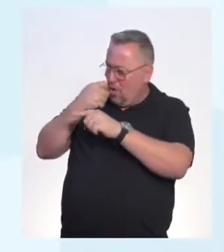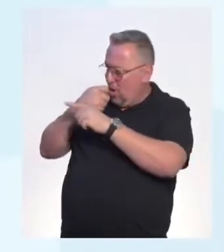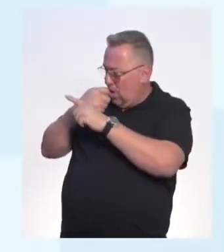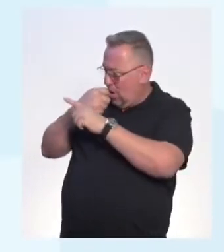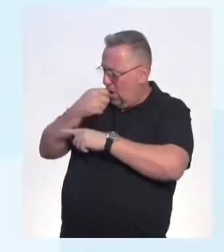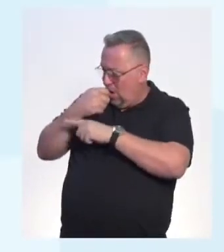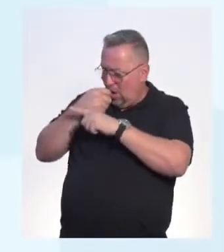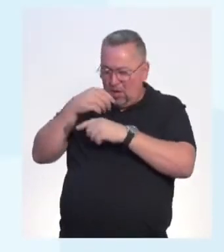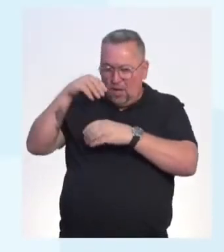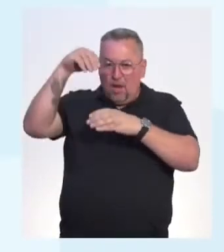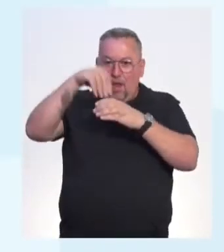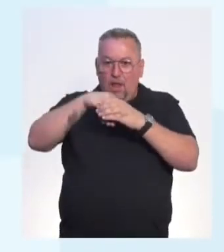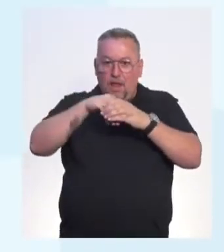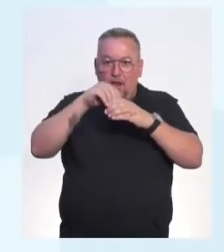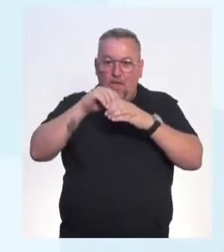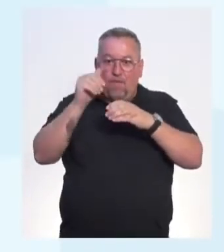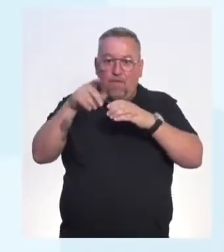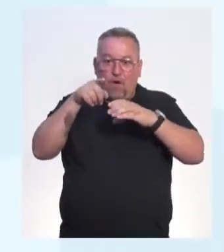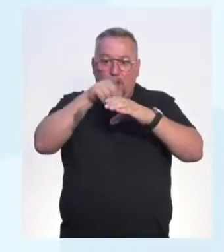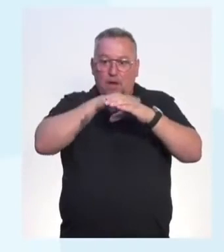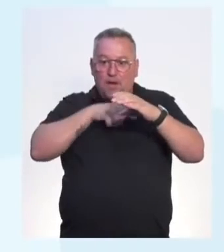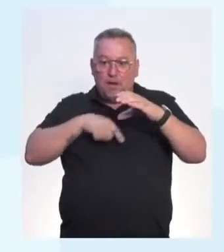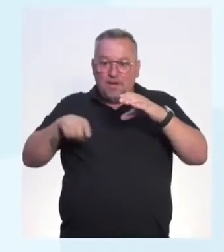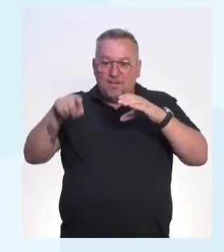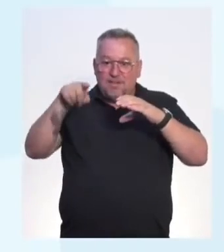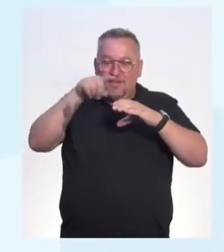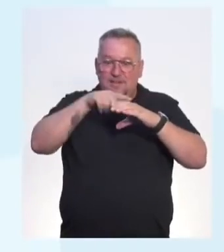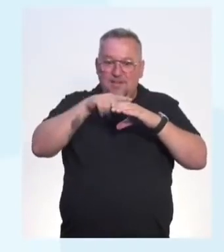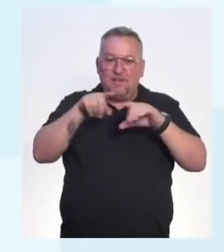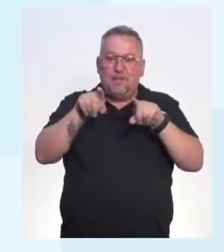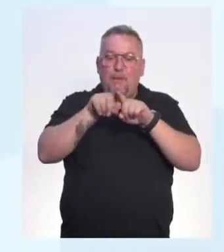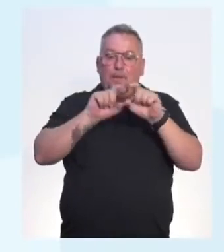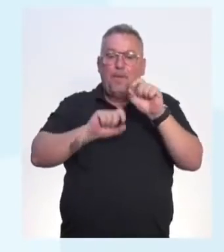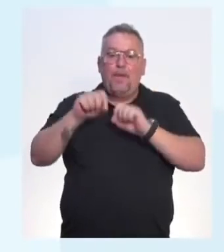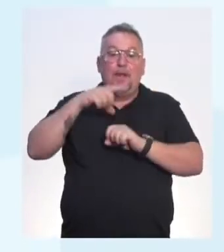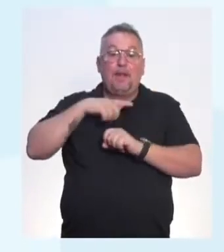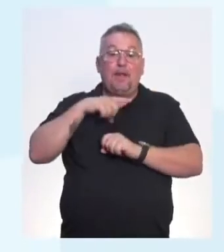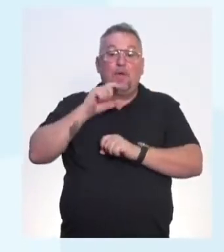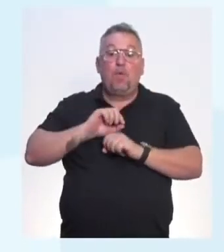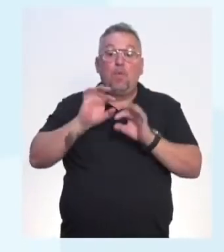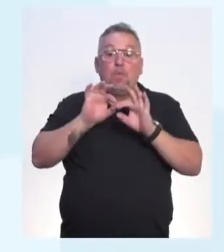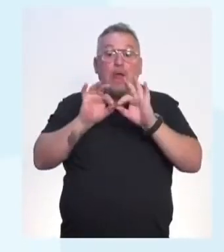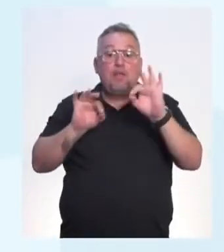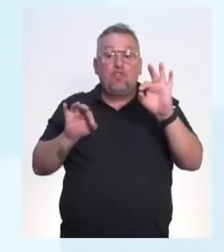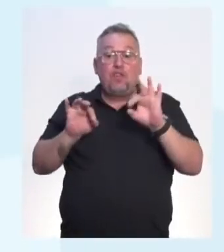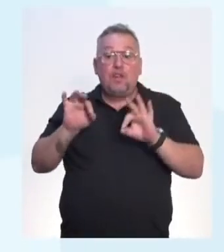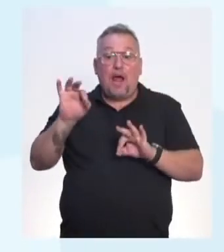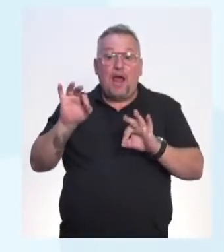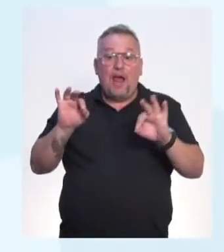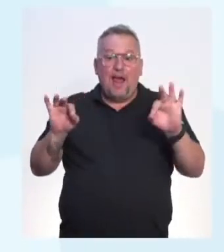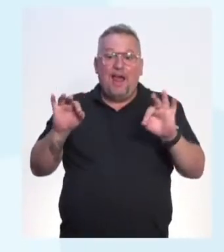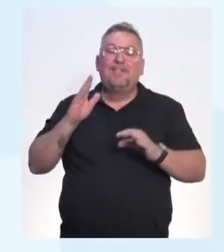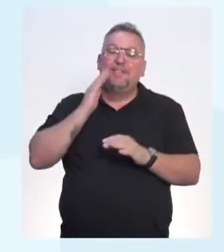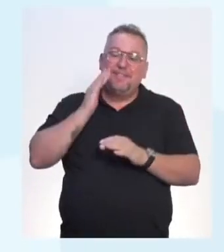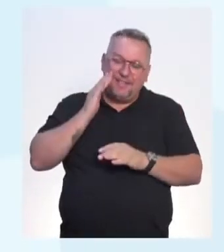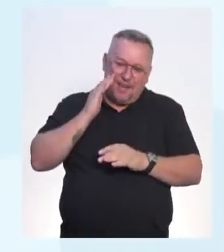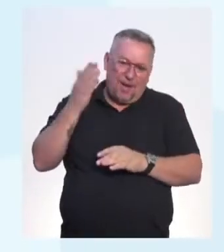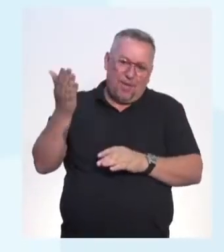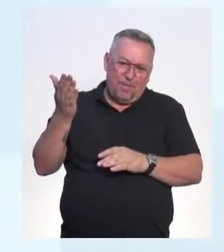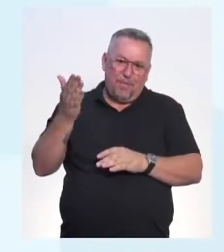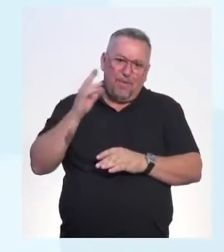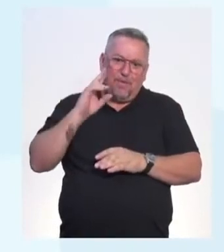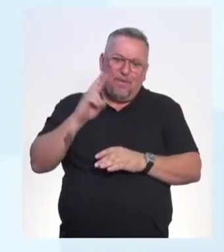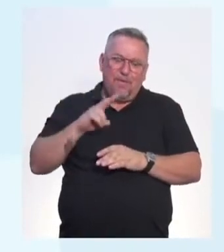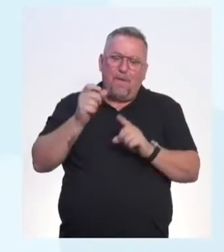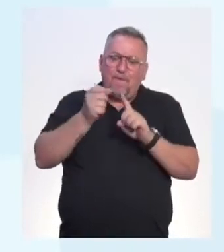de uma figura com a parte externa da figura. Essa linha ela tem como ser medida. Claro, normalmente a gente teria, imaginando que isso é um